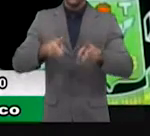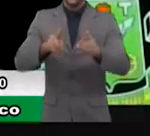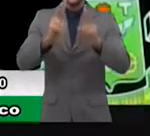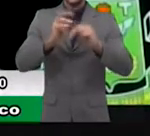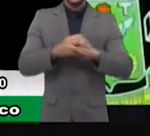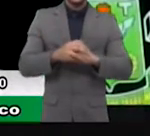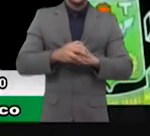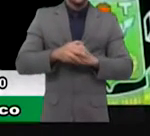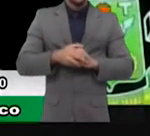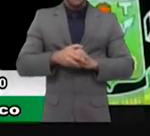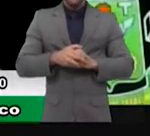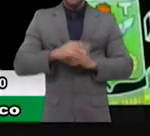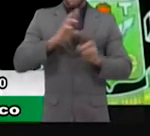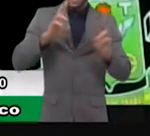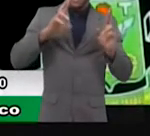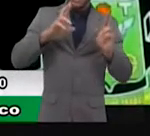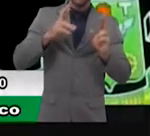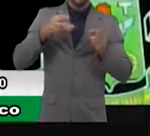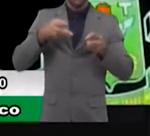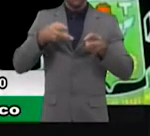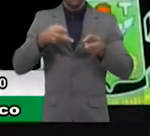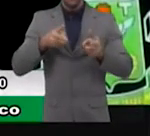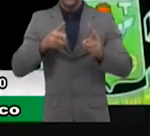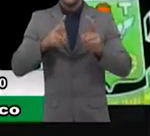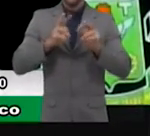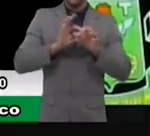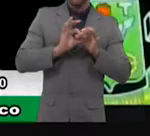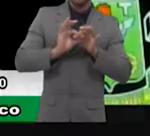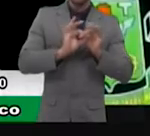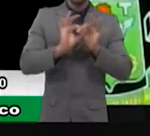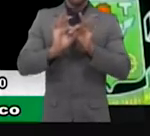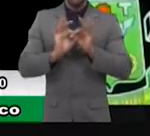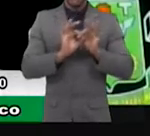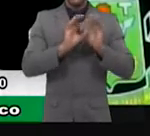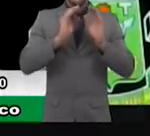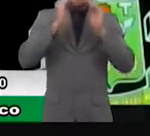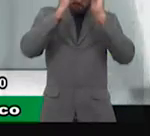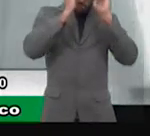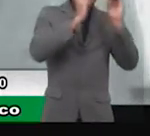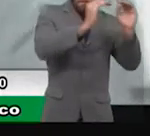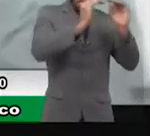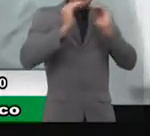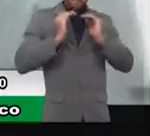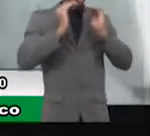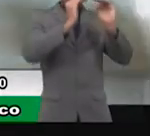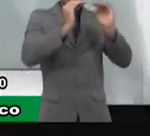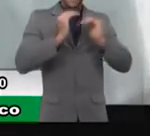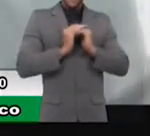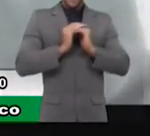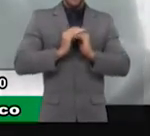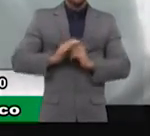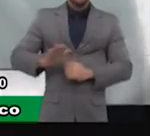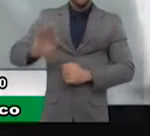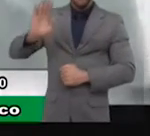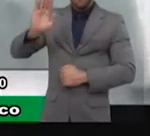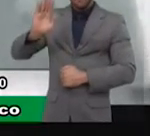caminhar juntos nesses 4 anos, sempre respeitando um espaço do outro. Obrigado, nobre vereador. Obrigado, presidente. Pela ordem, quem pediu pela ordem aí?